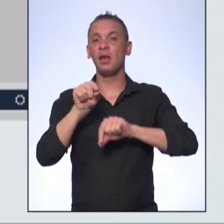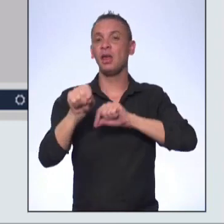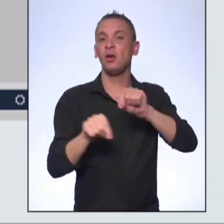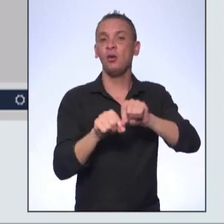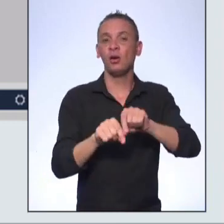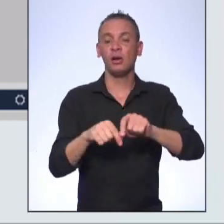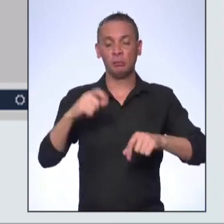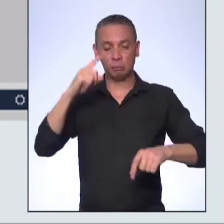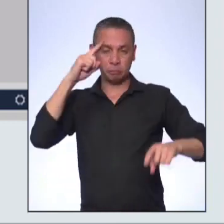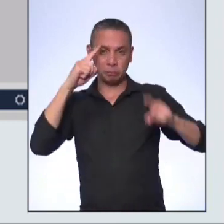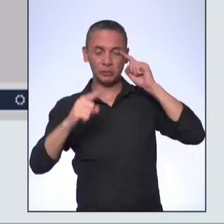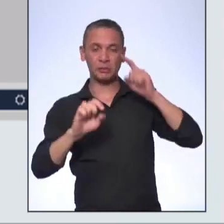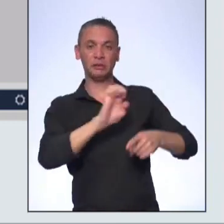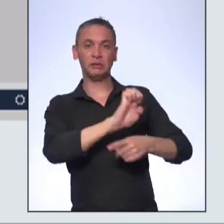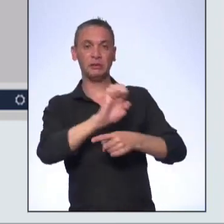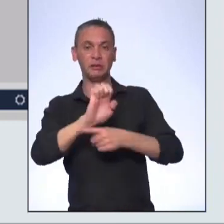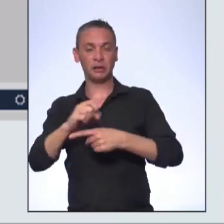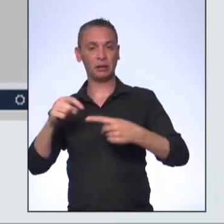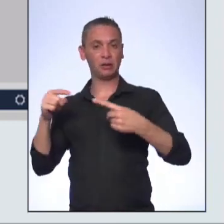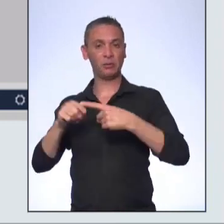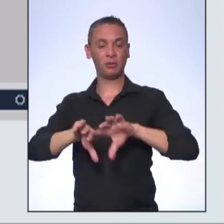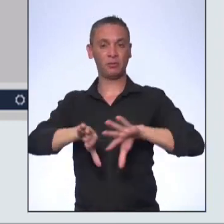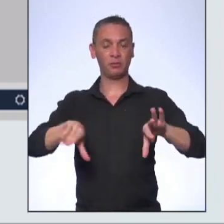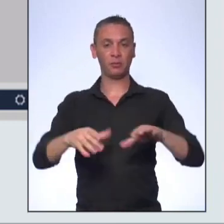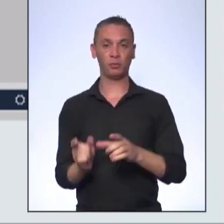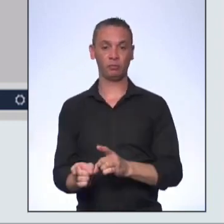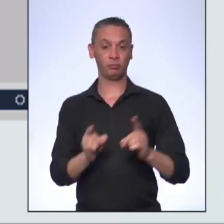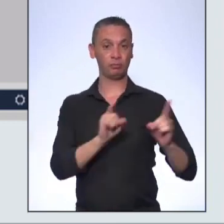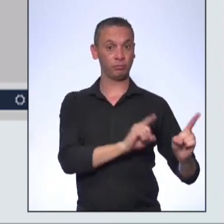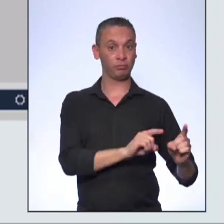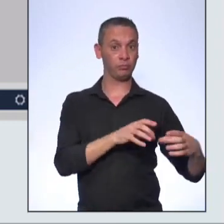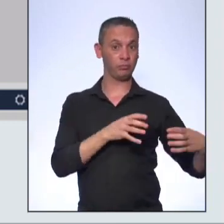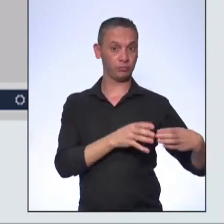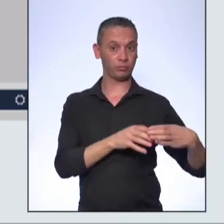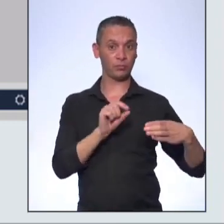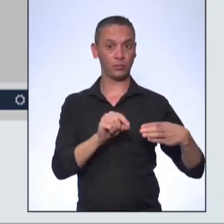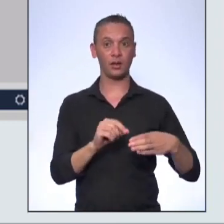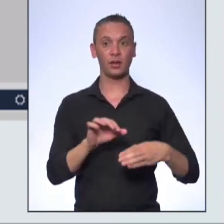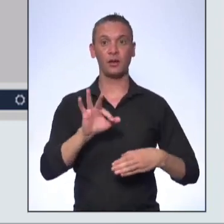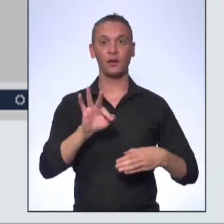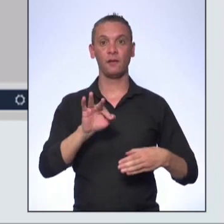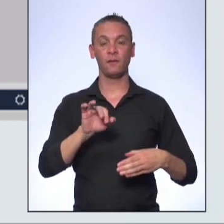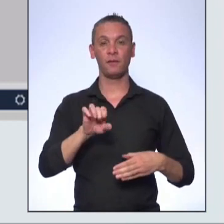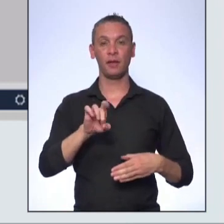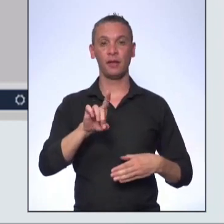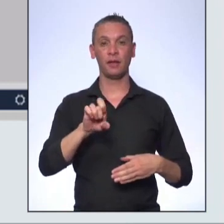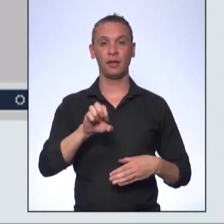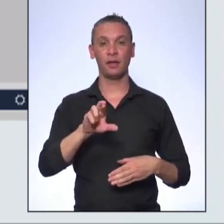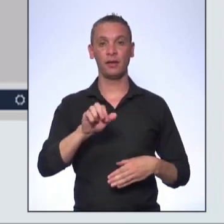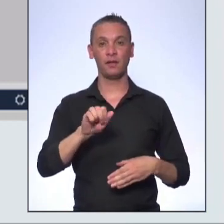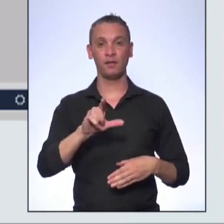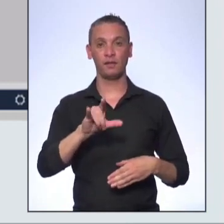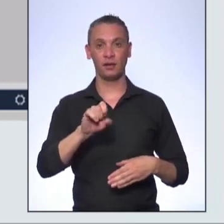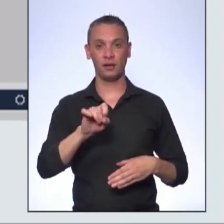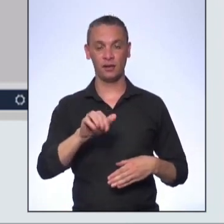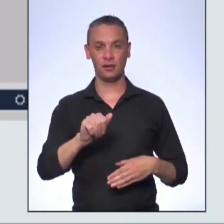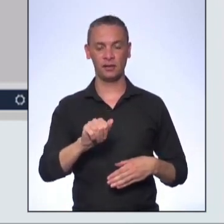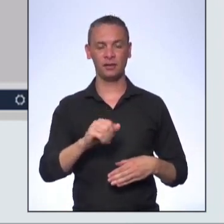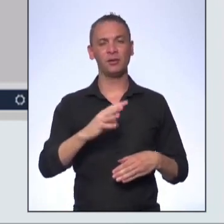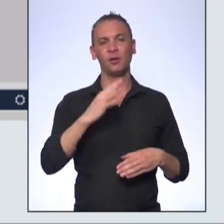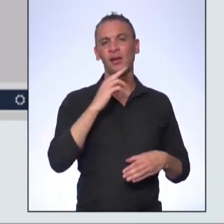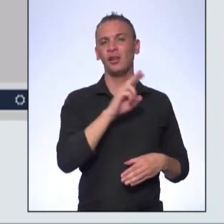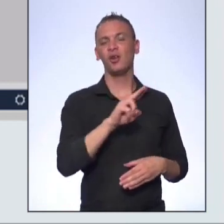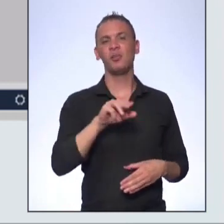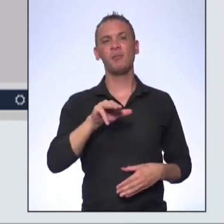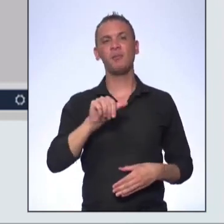autonomia dos estados. Do lado oposto estavam os federalistas, conhecidos como maragatos.